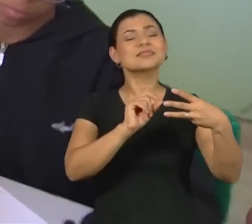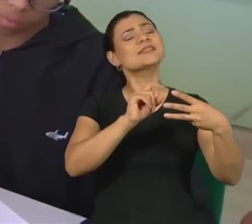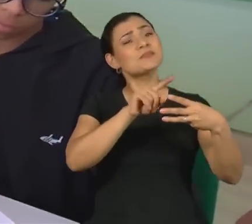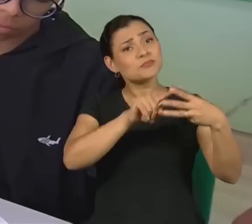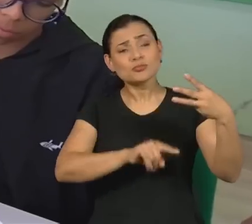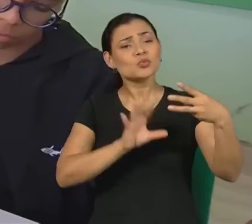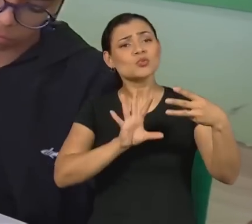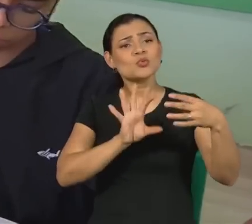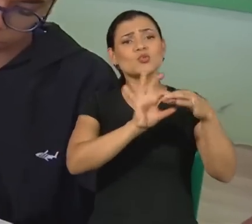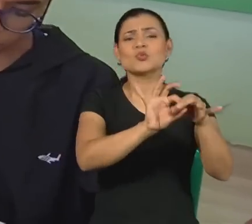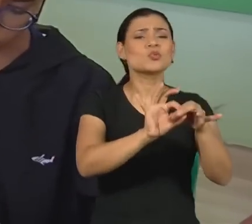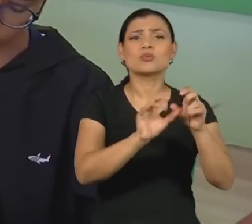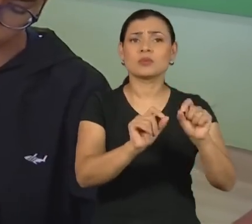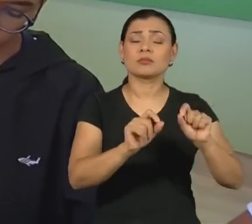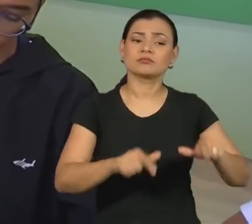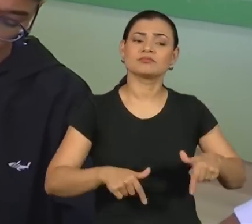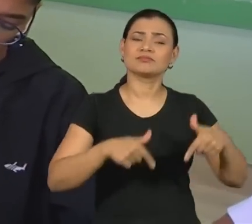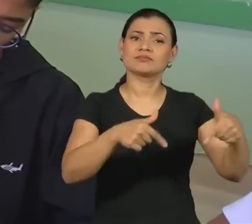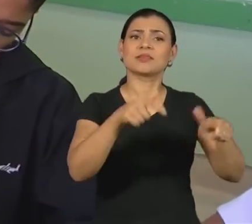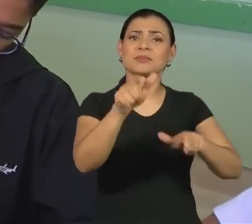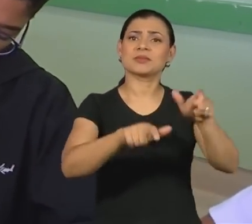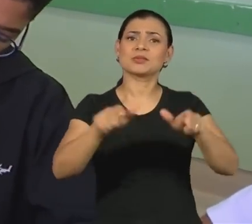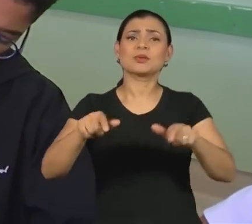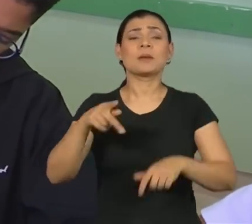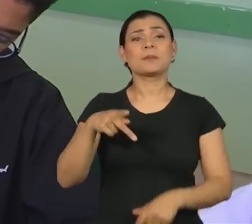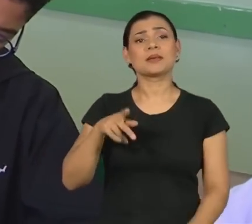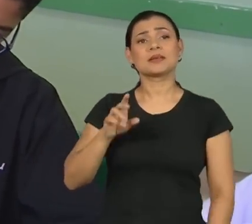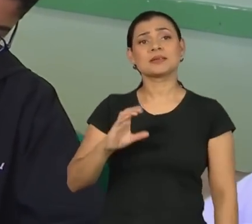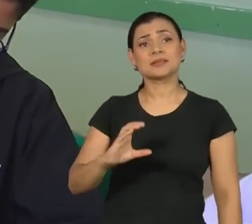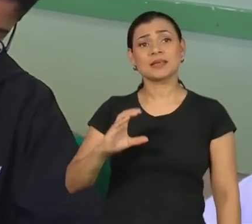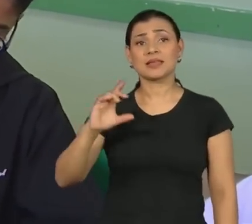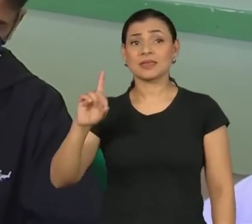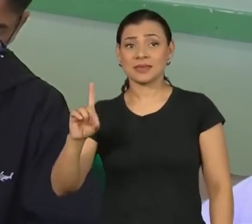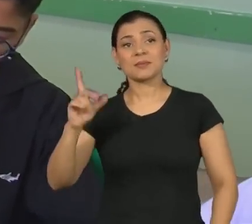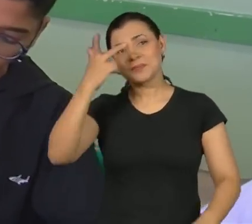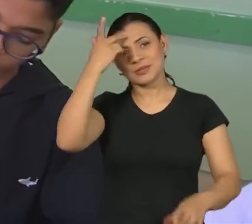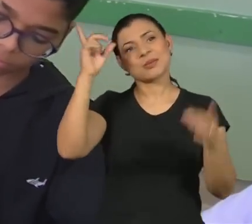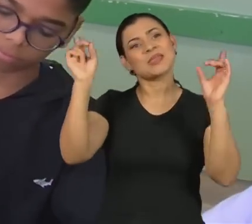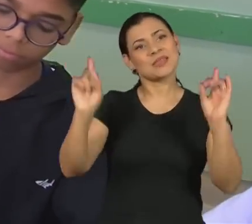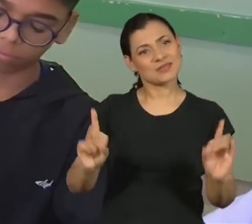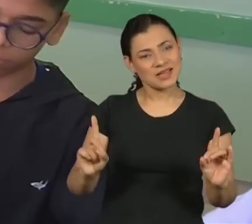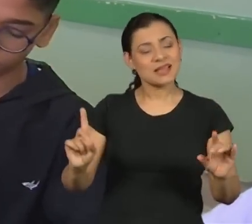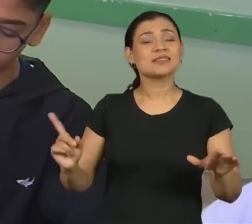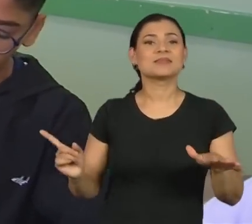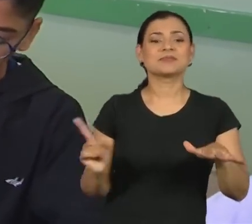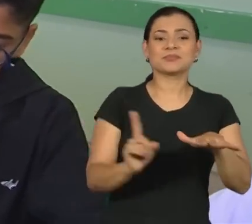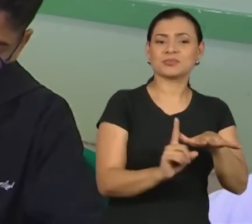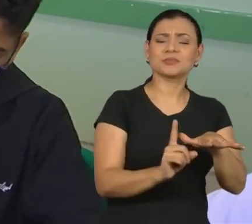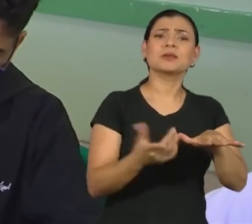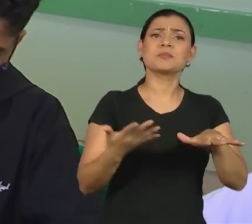objetivo de promover o acesso a pessoas PCDs, a inclusão dessas pessoas, o acesso a